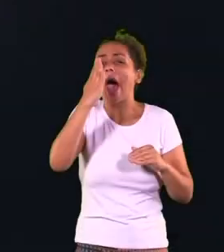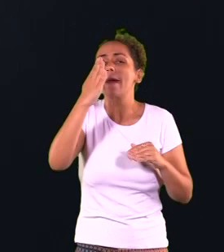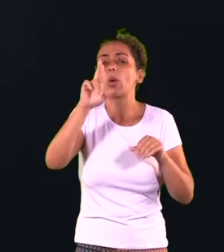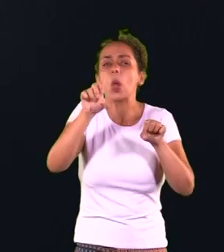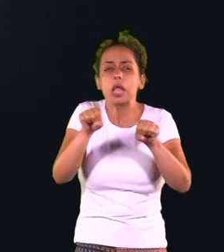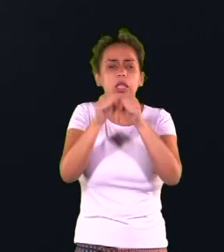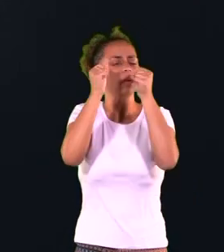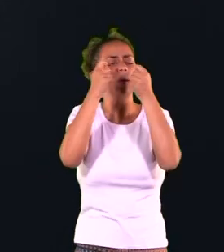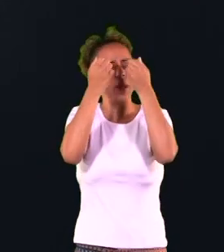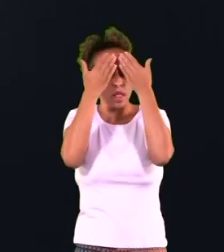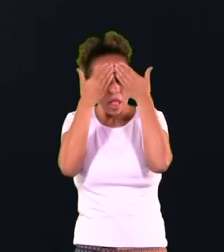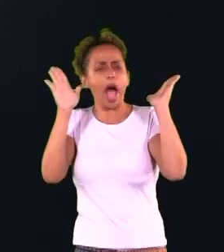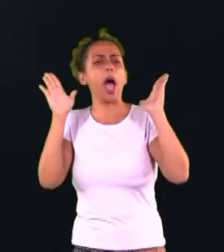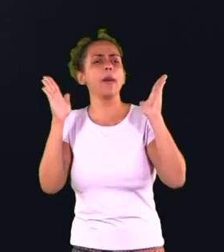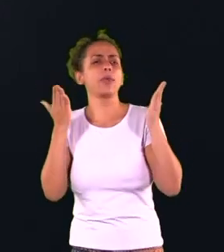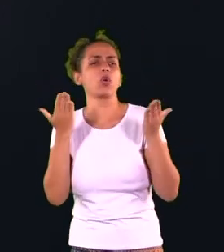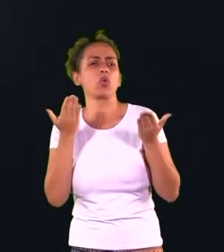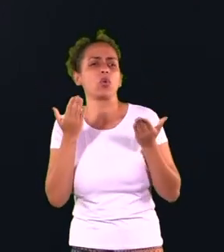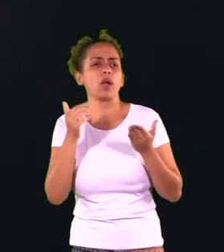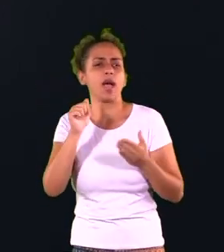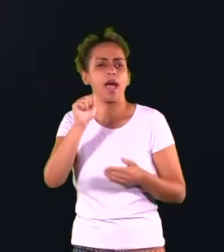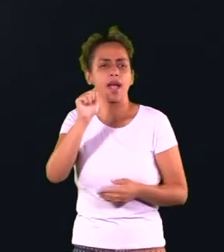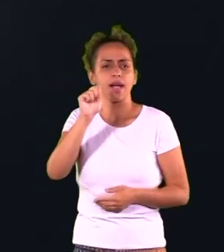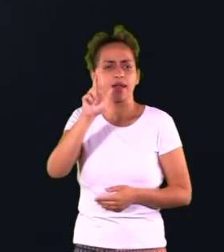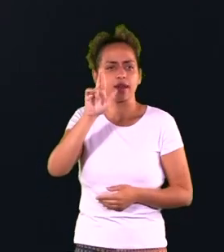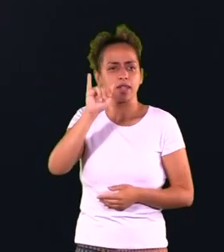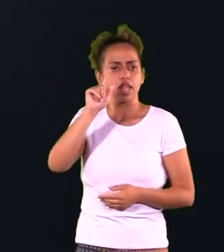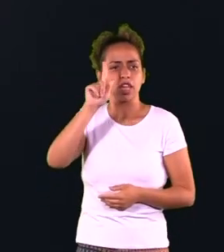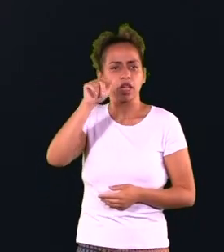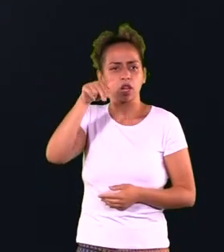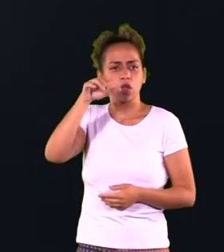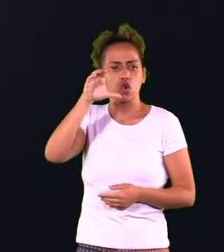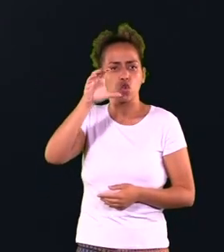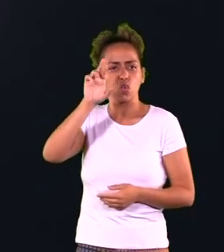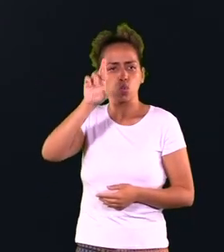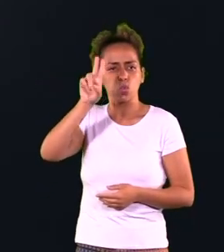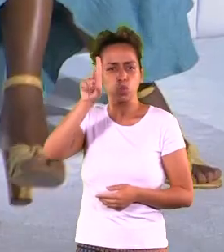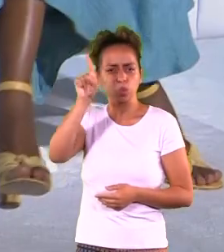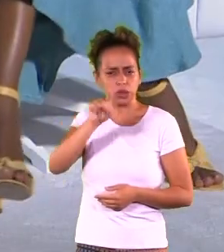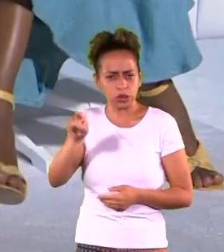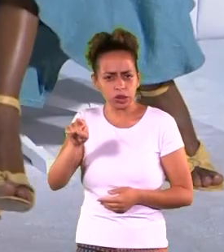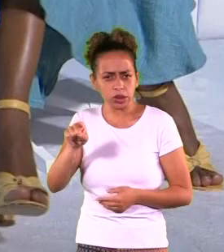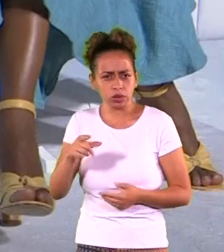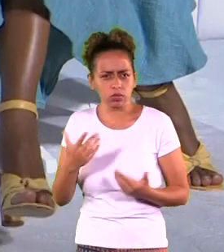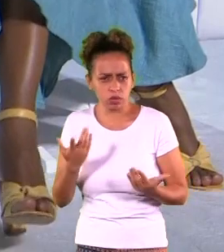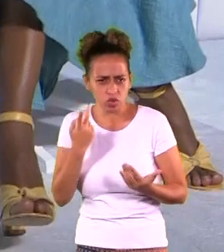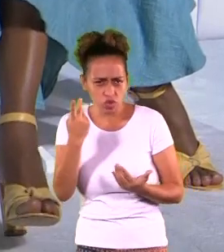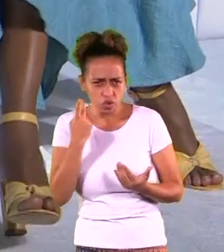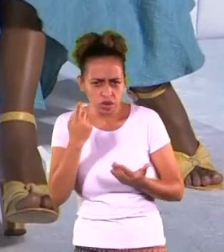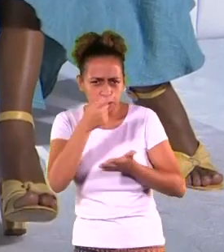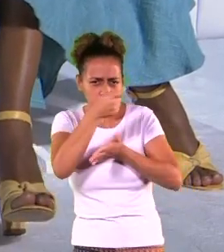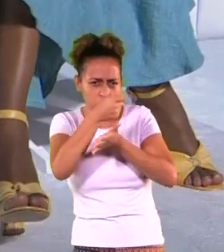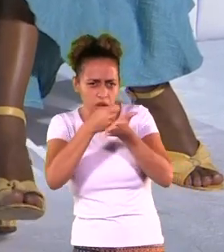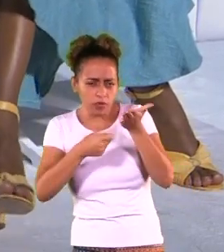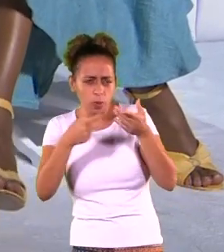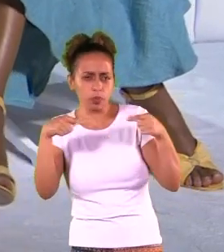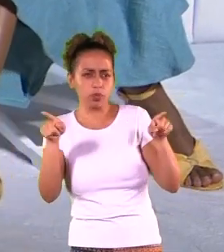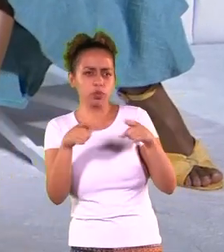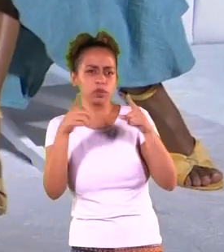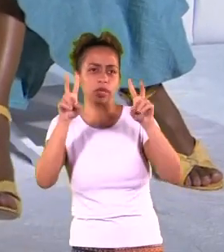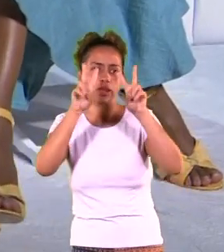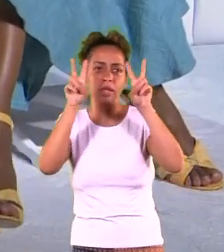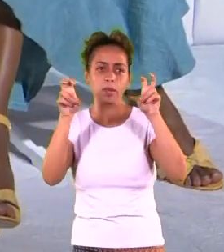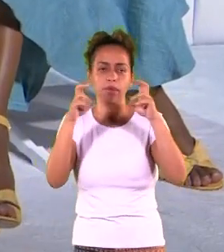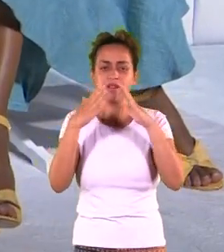Arlindo Cruz a gente escreveu uma música chamada Favela a qual a gente fala o